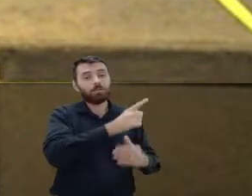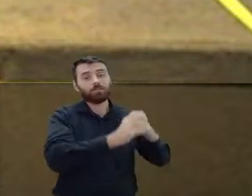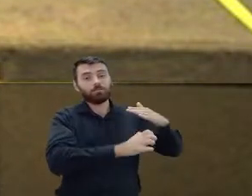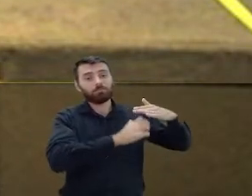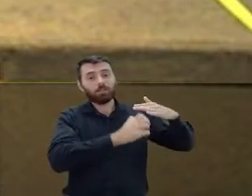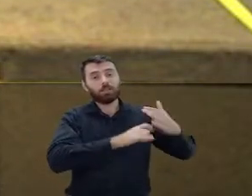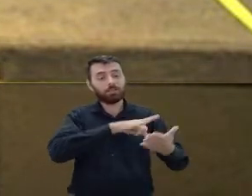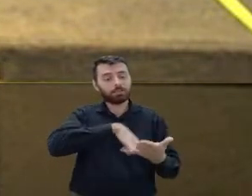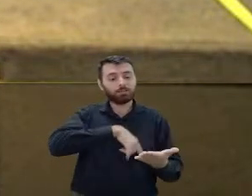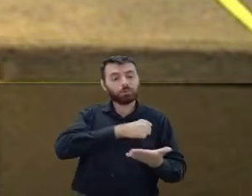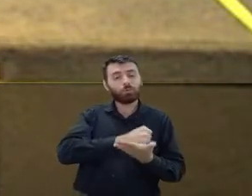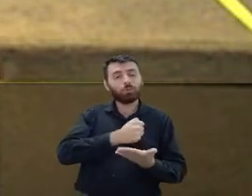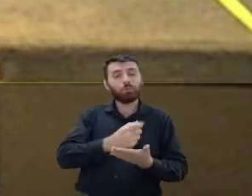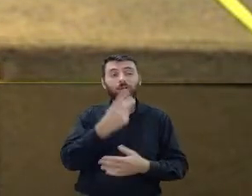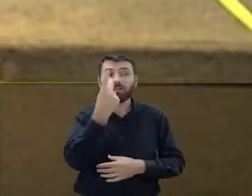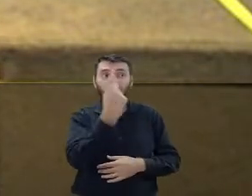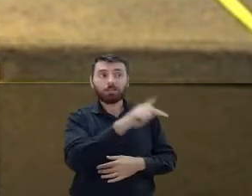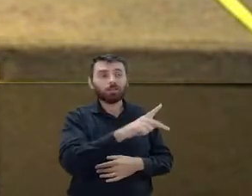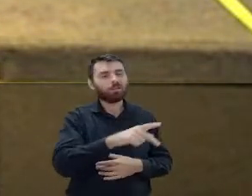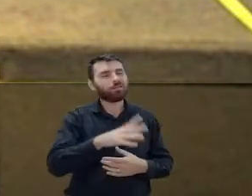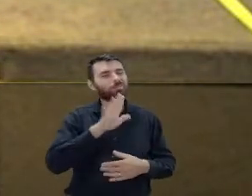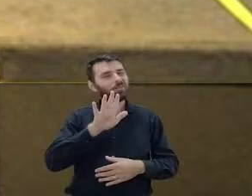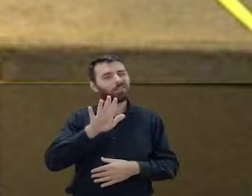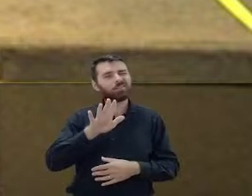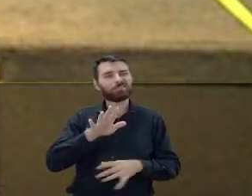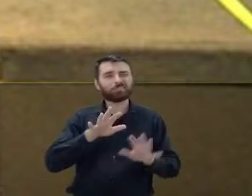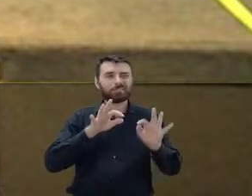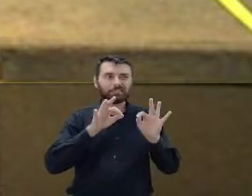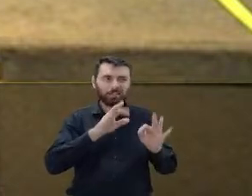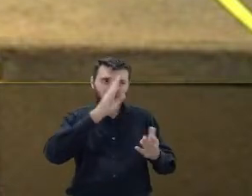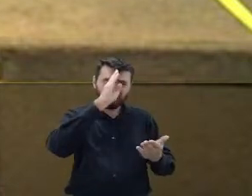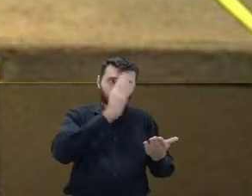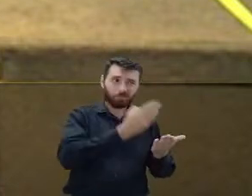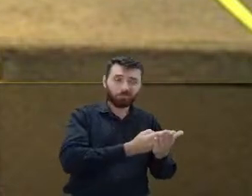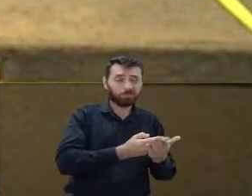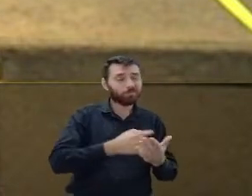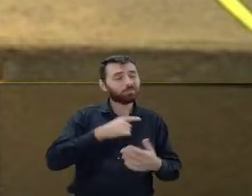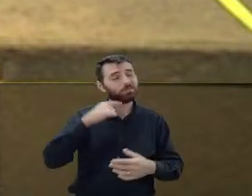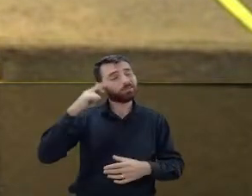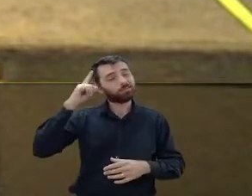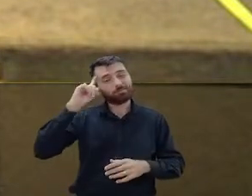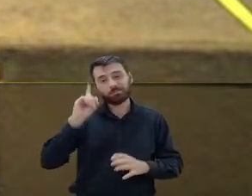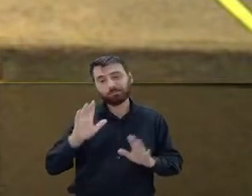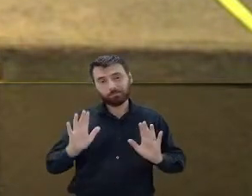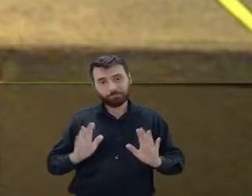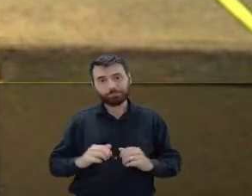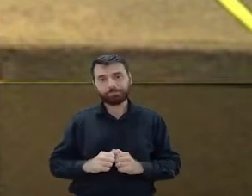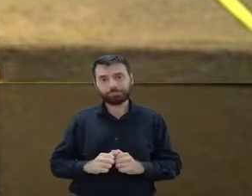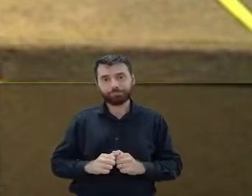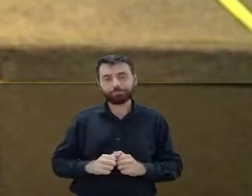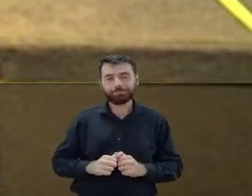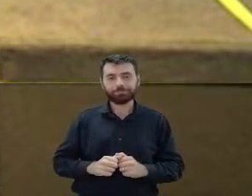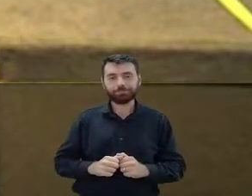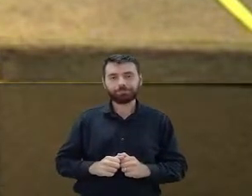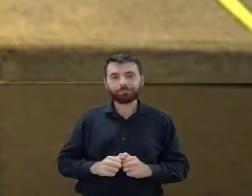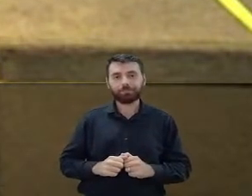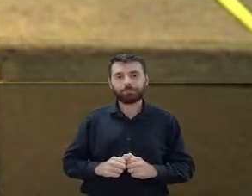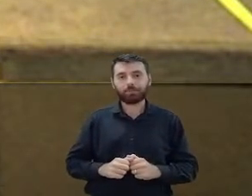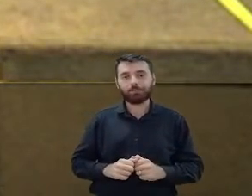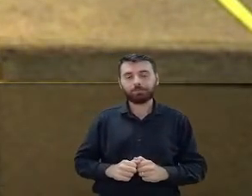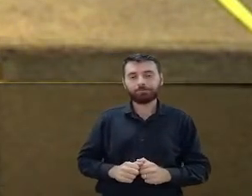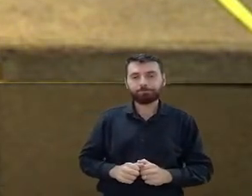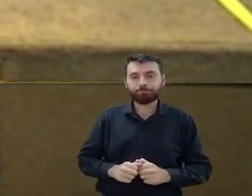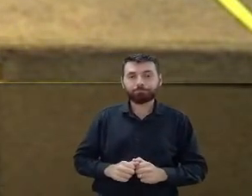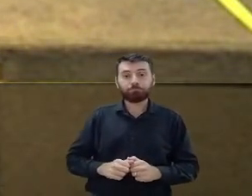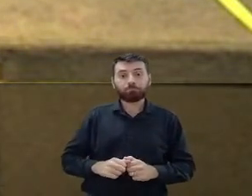empresa. Então, neste aspecto, o laudo ele considerou que houve, sim, o fornecimento de